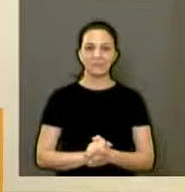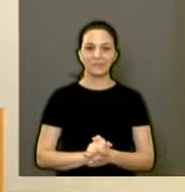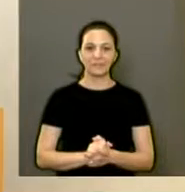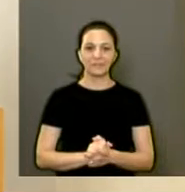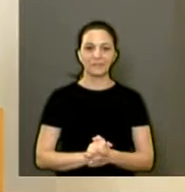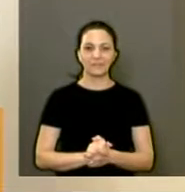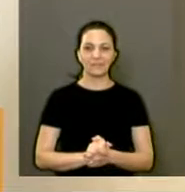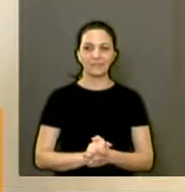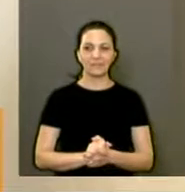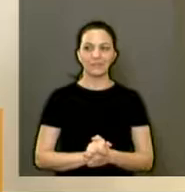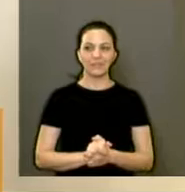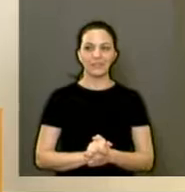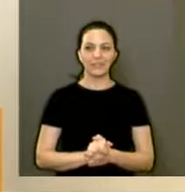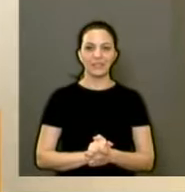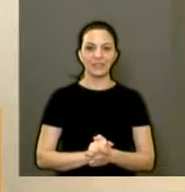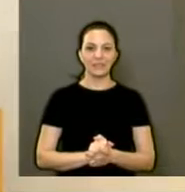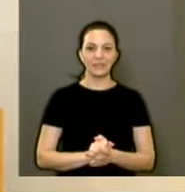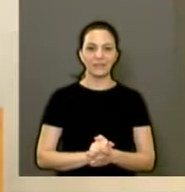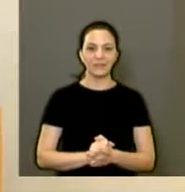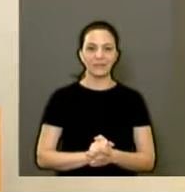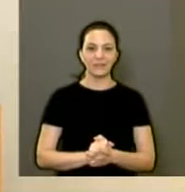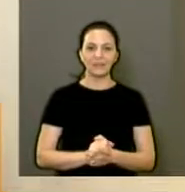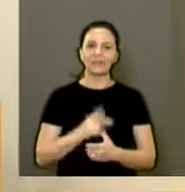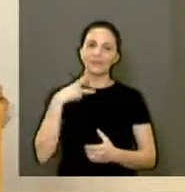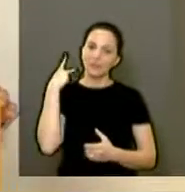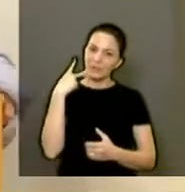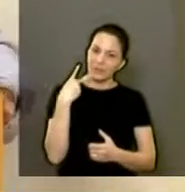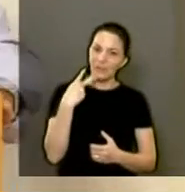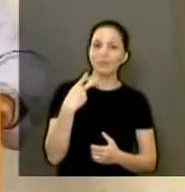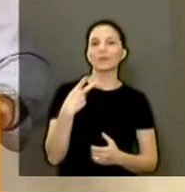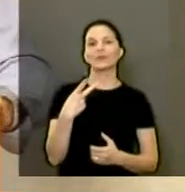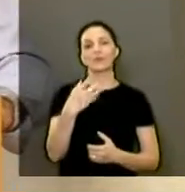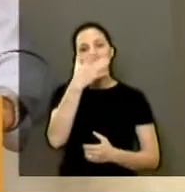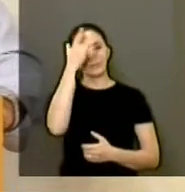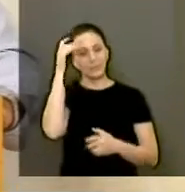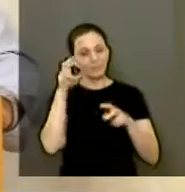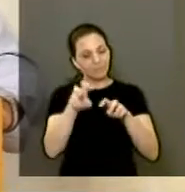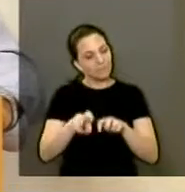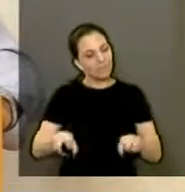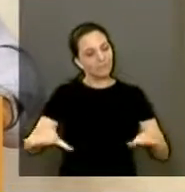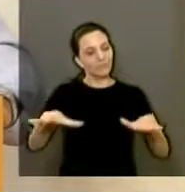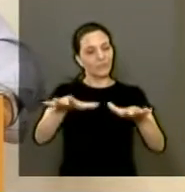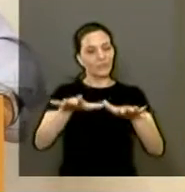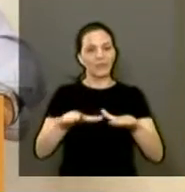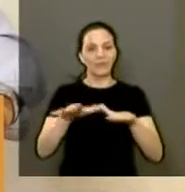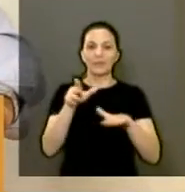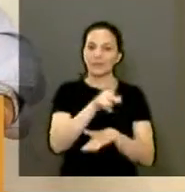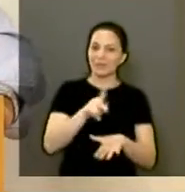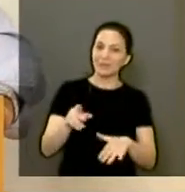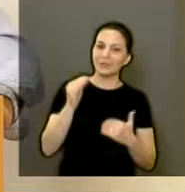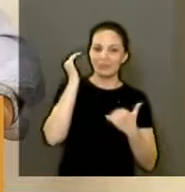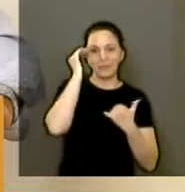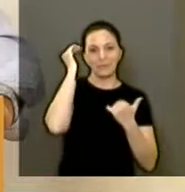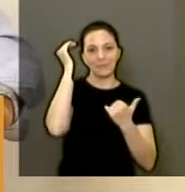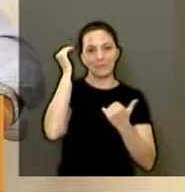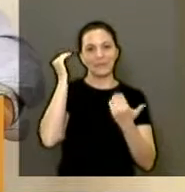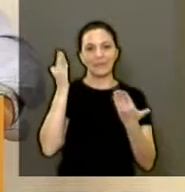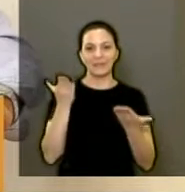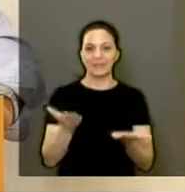o presidente boa noite senhor os vereadores todos que se encontra o plenário presidente obrigado é